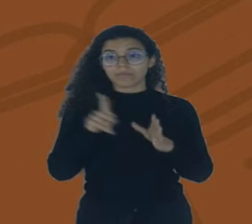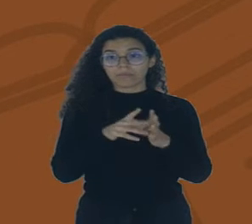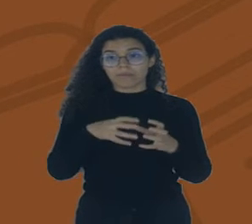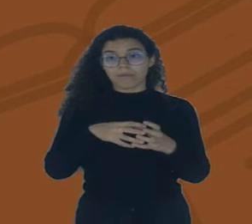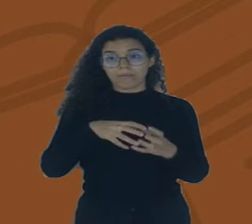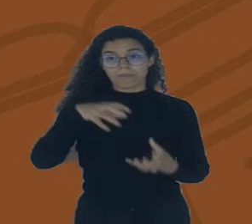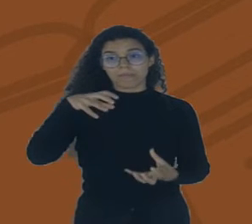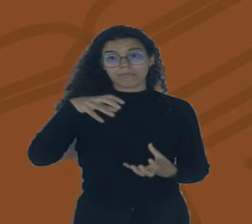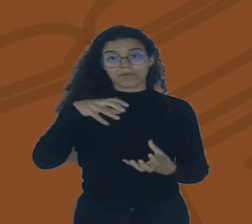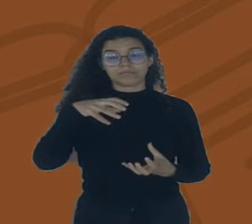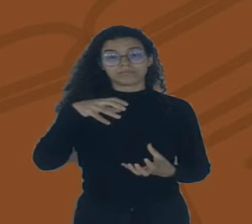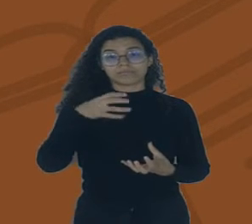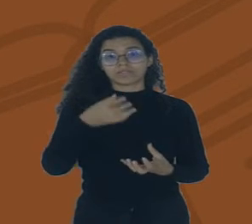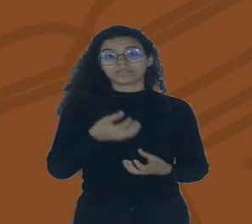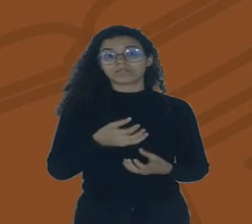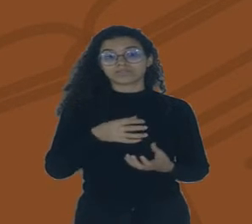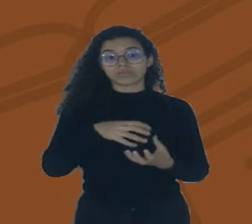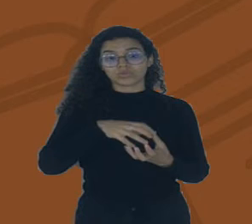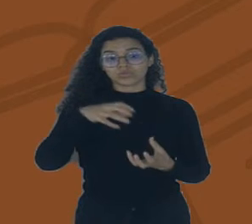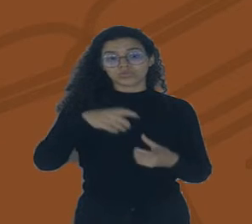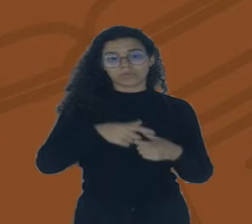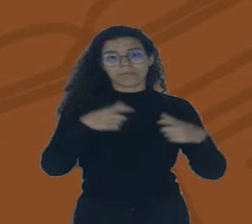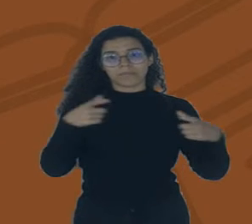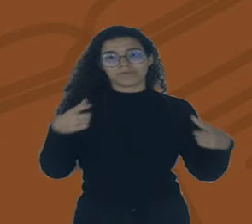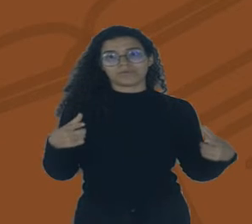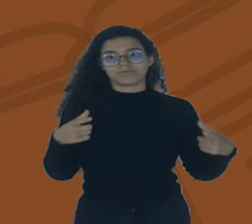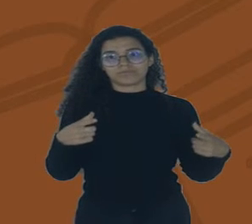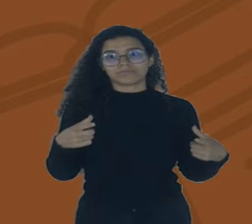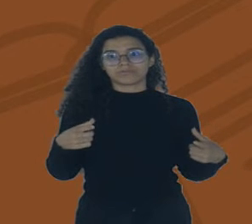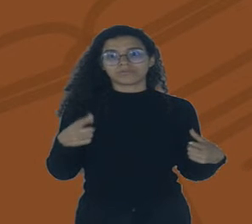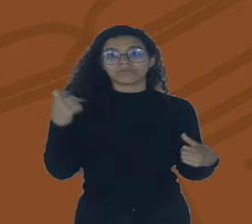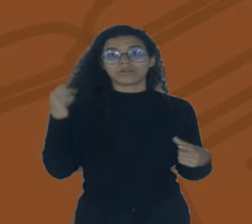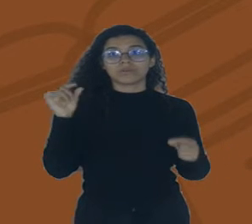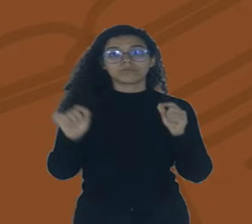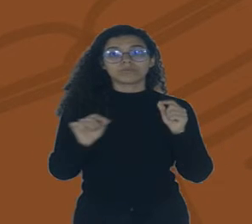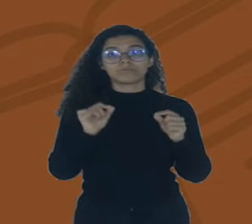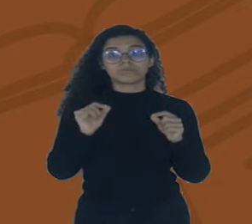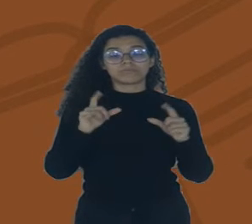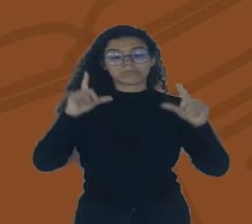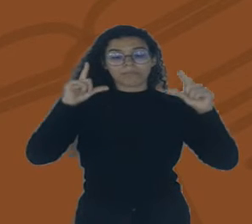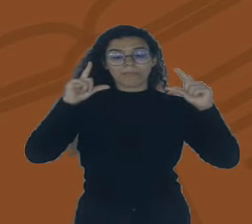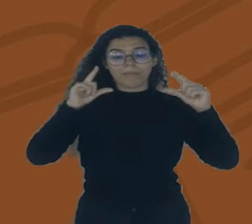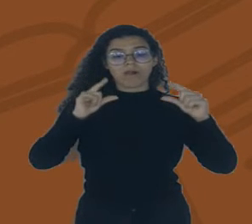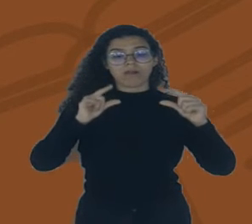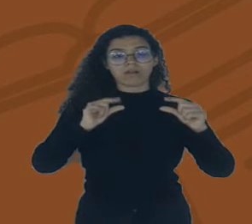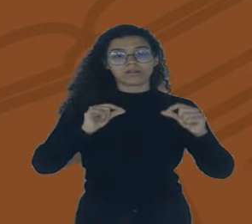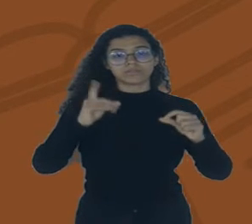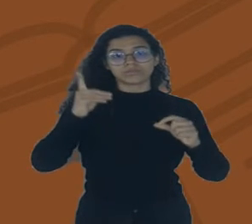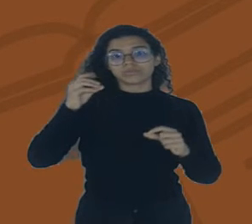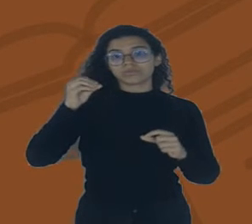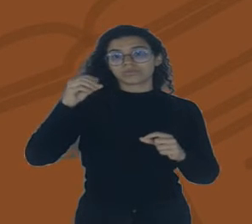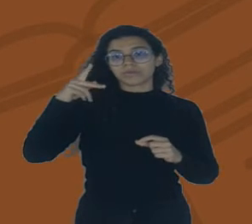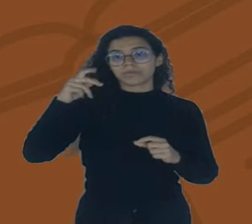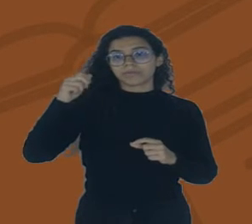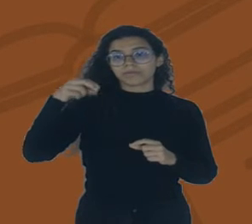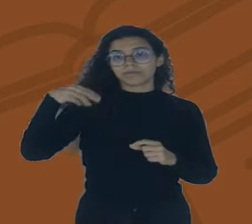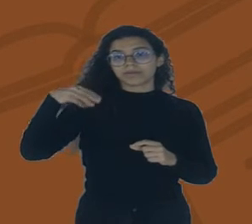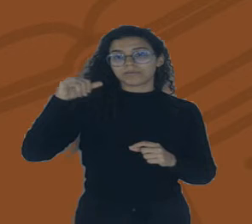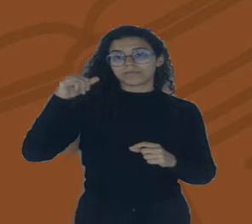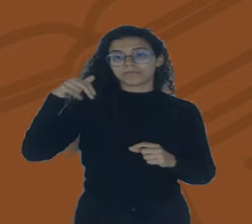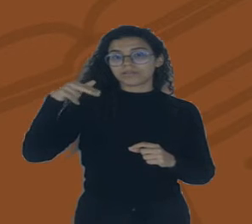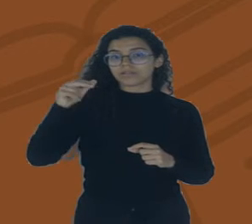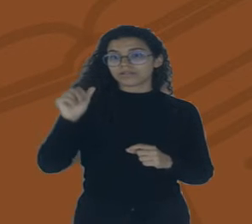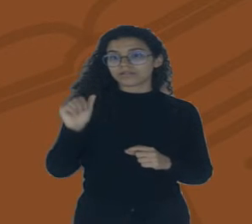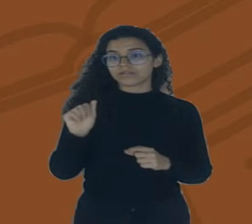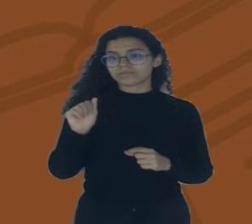as pessoas com idade mais avançada, que é devido a uma diminuição na produção da dopamina. Isso mesmo.